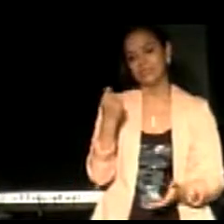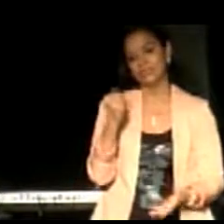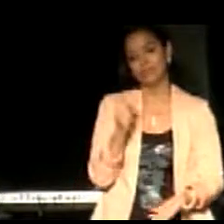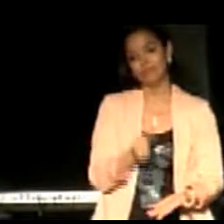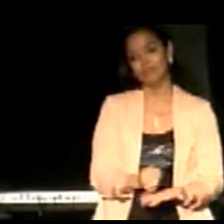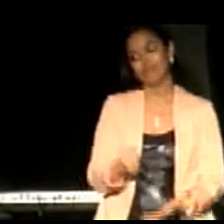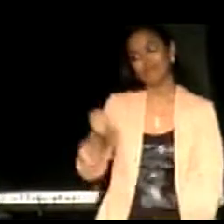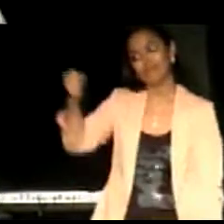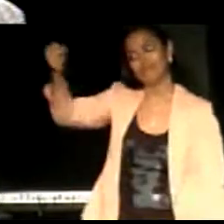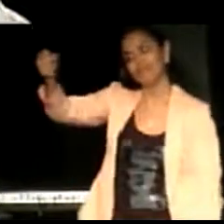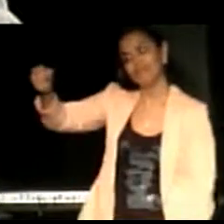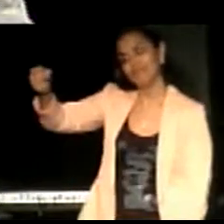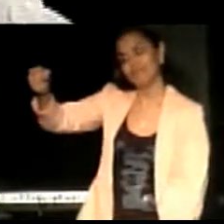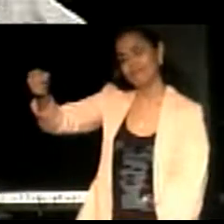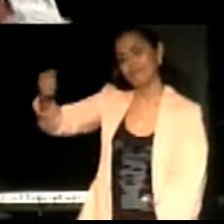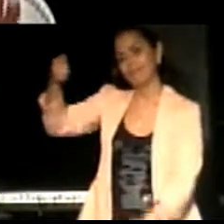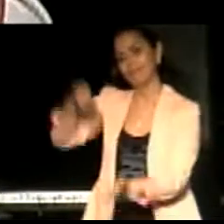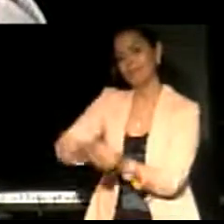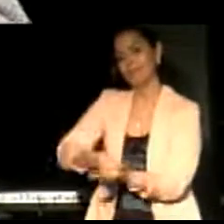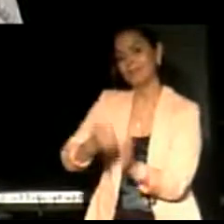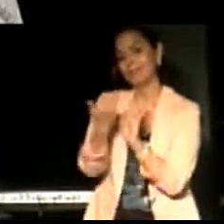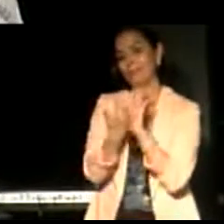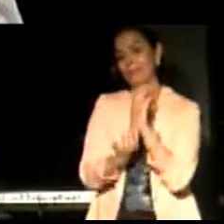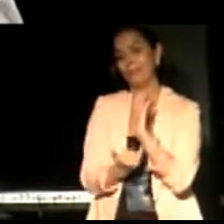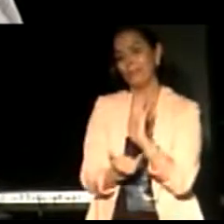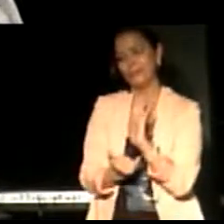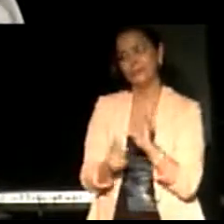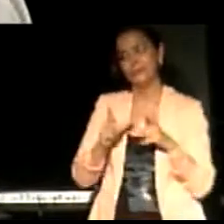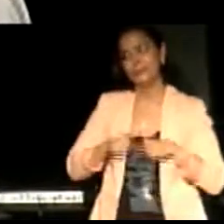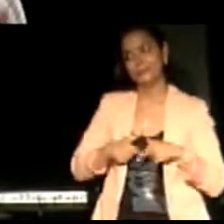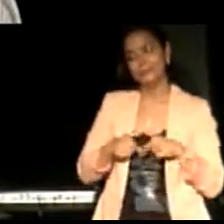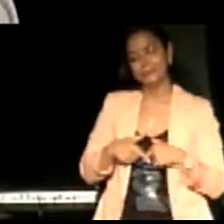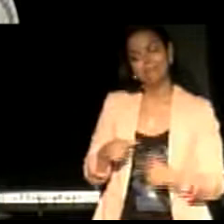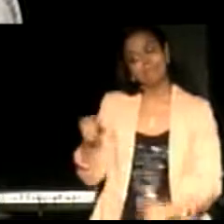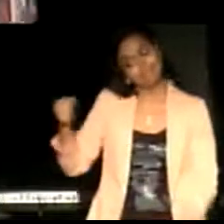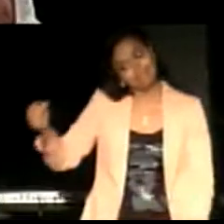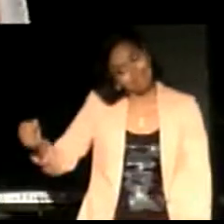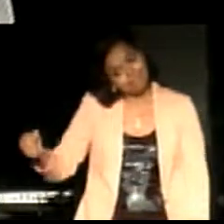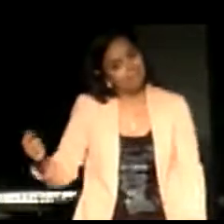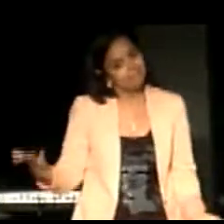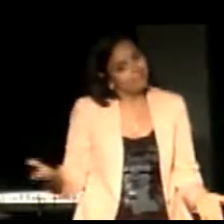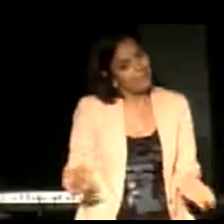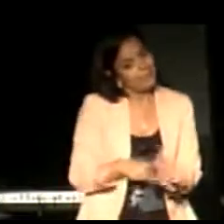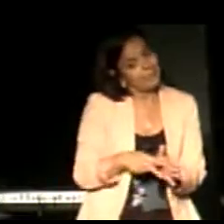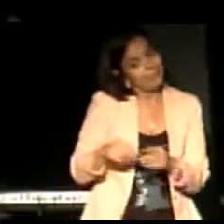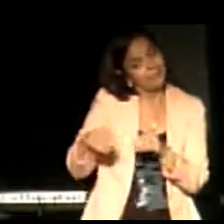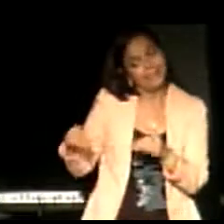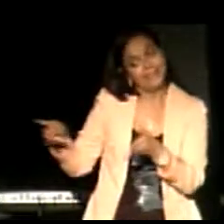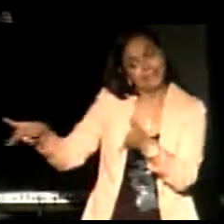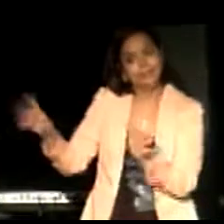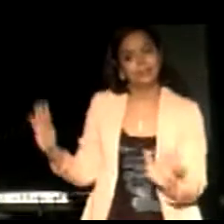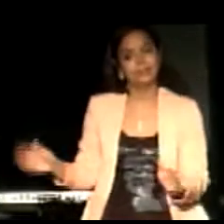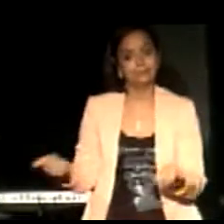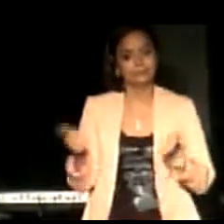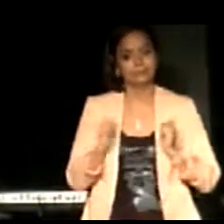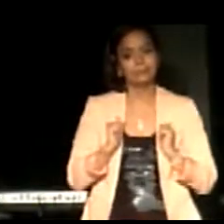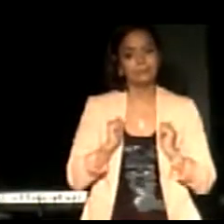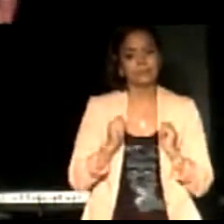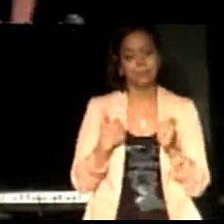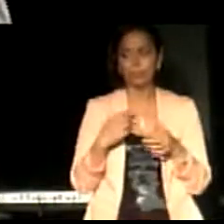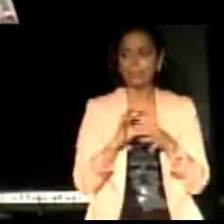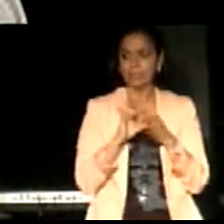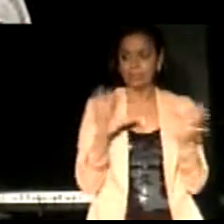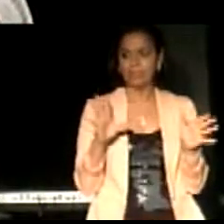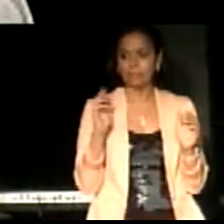tinham liberdade, tinham até uma certa liberdade, mas eles queriam viver de acordo com a sua liberdade